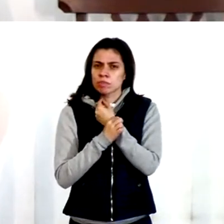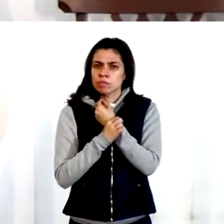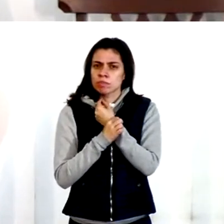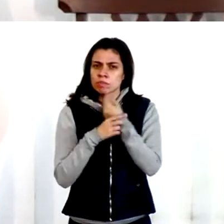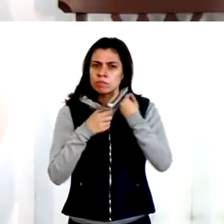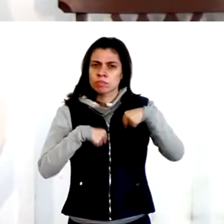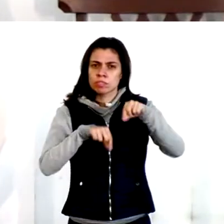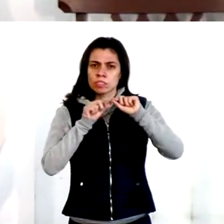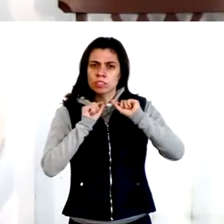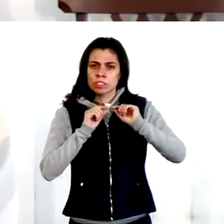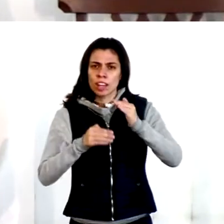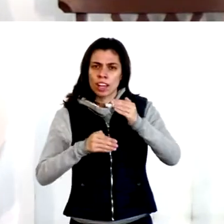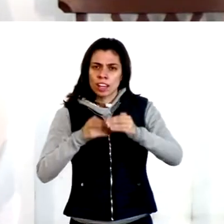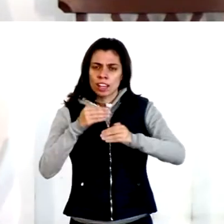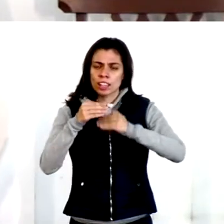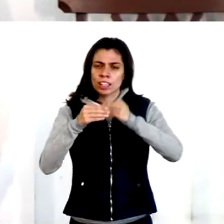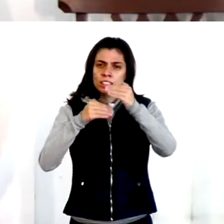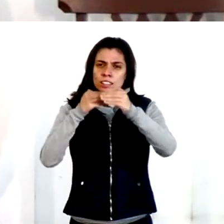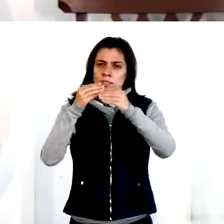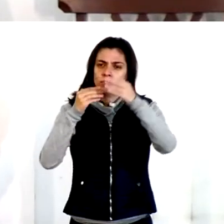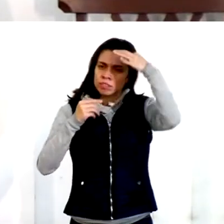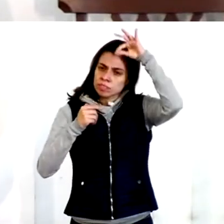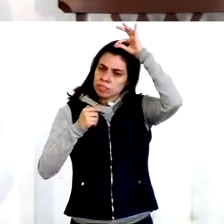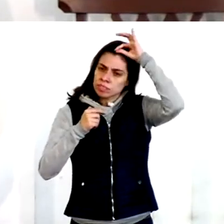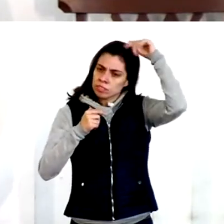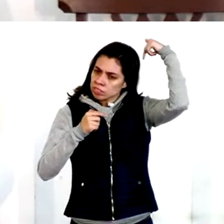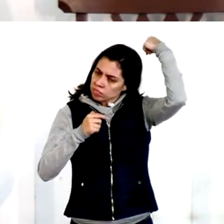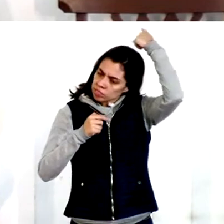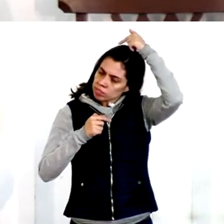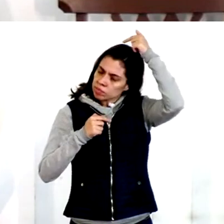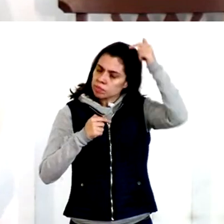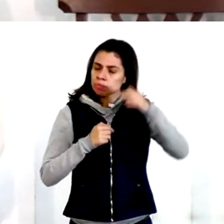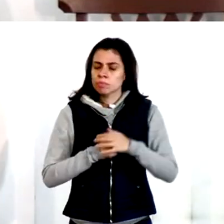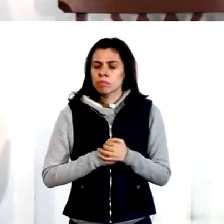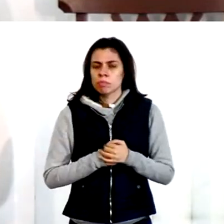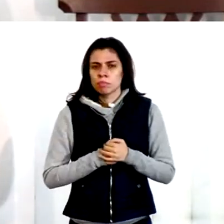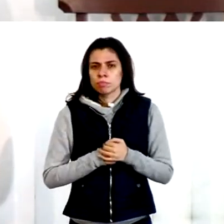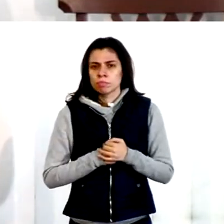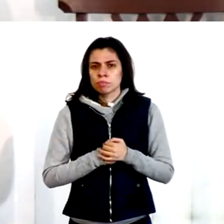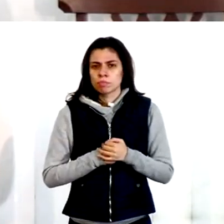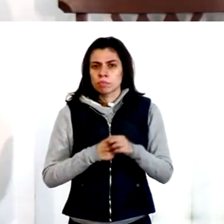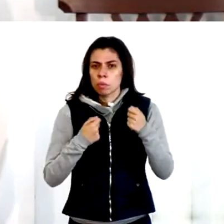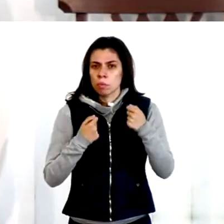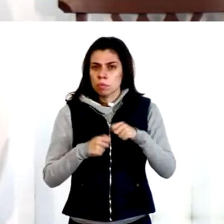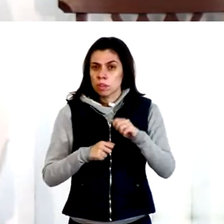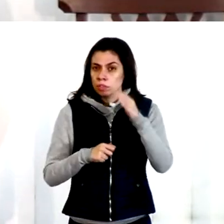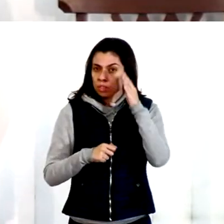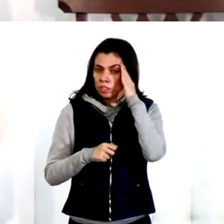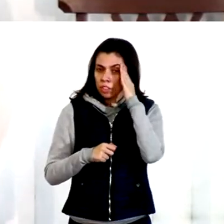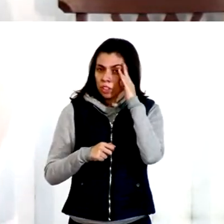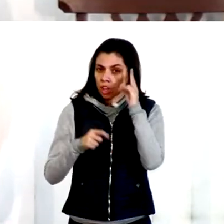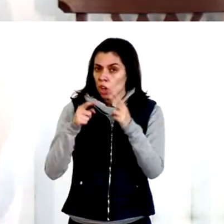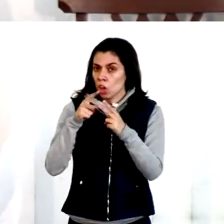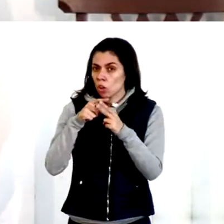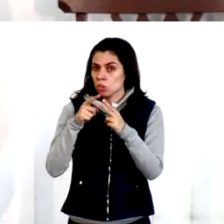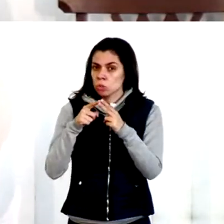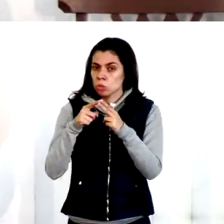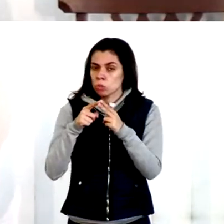crescimento espiritual. Então eu quero concluir essa meditação reforçando 2 ou 3 coisas, meus irmãos.